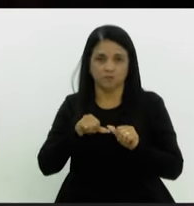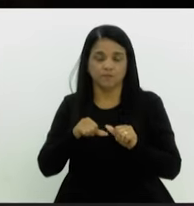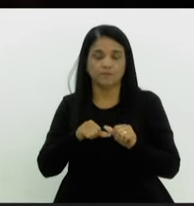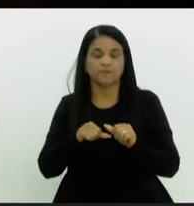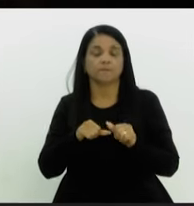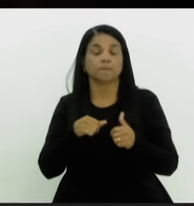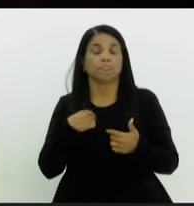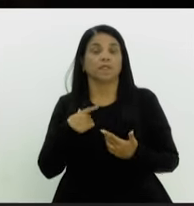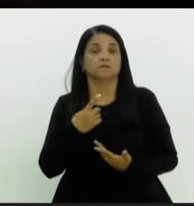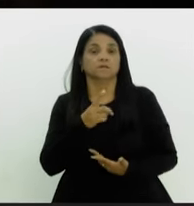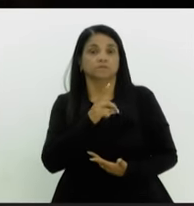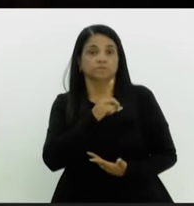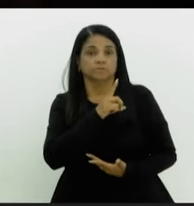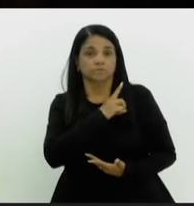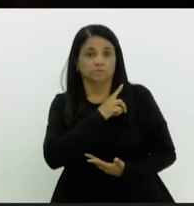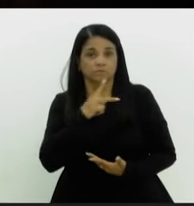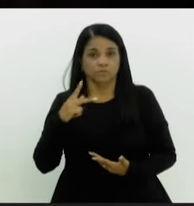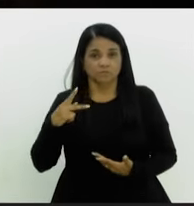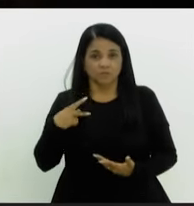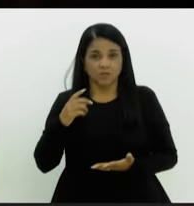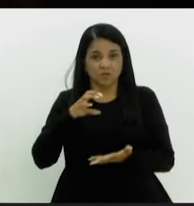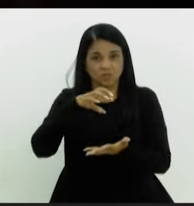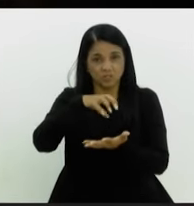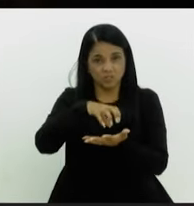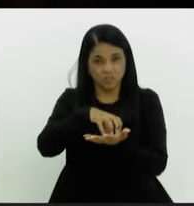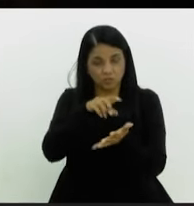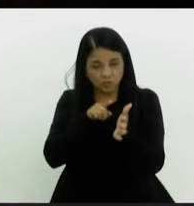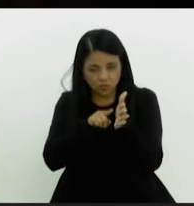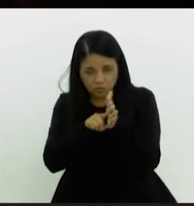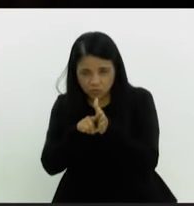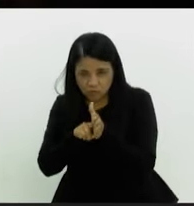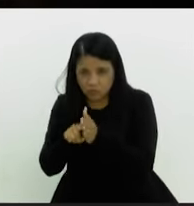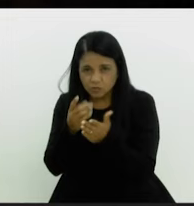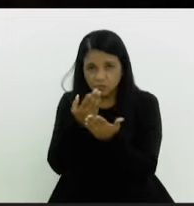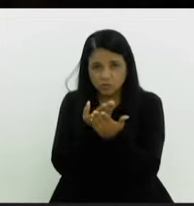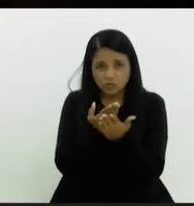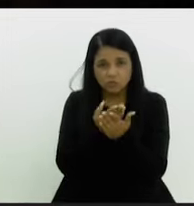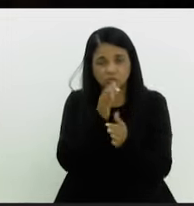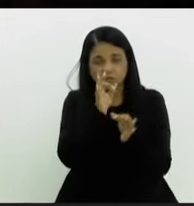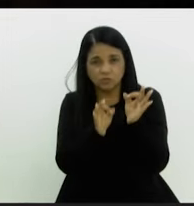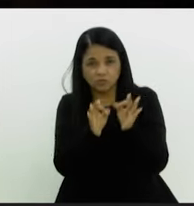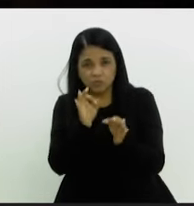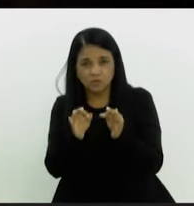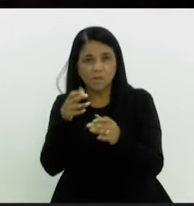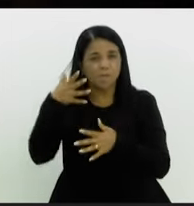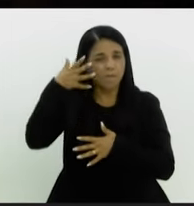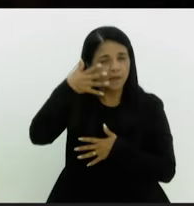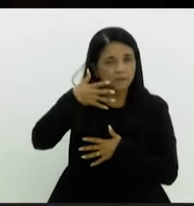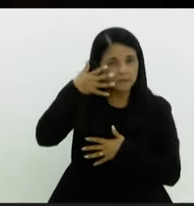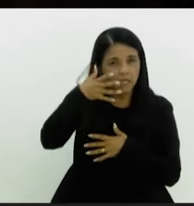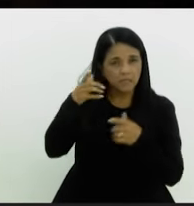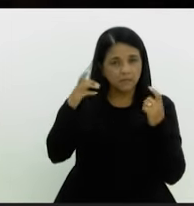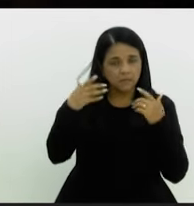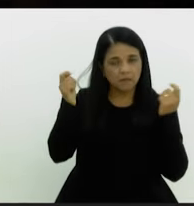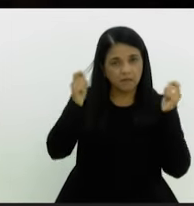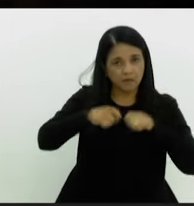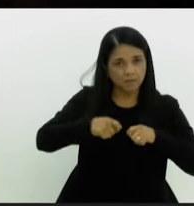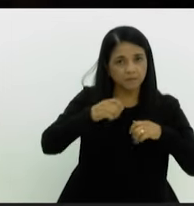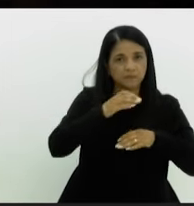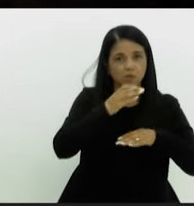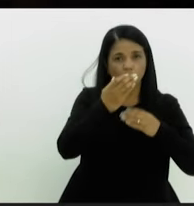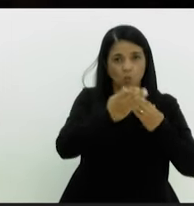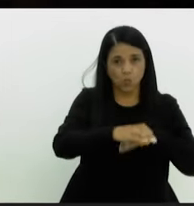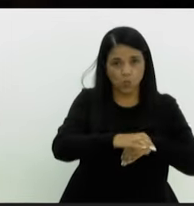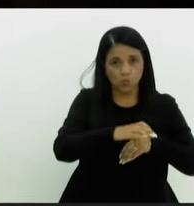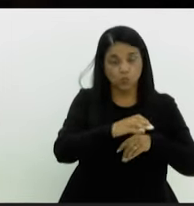Defensoria é o centro de estudo jurídico que organiza todas as palestras todas as capacitações tem que ter mulher